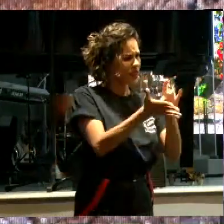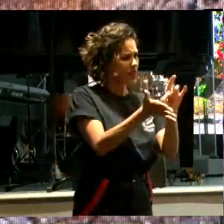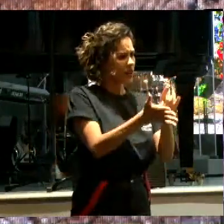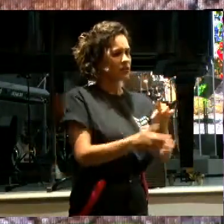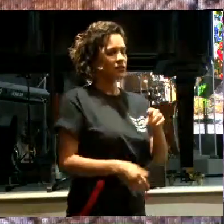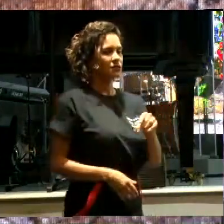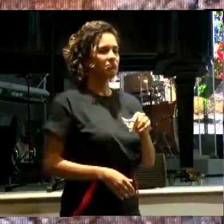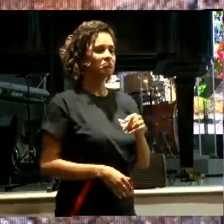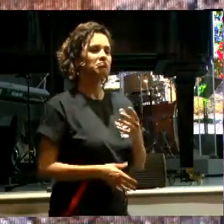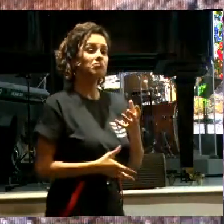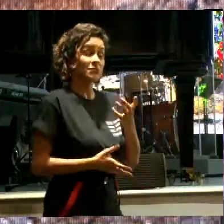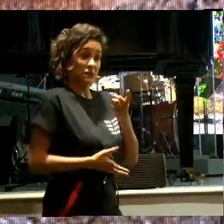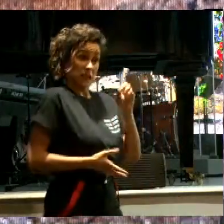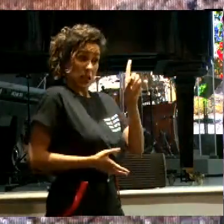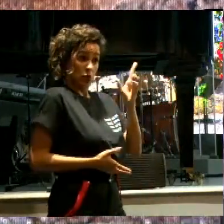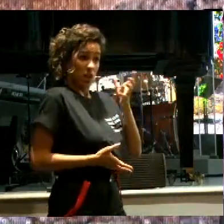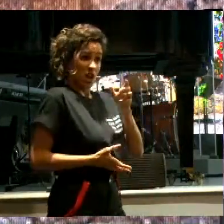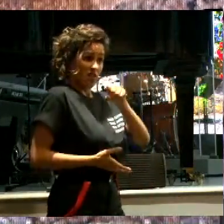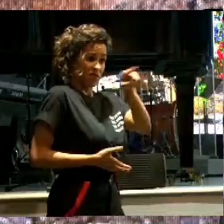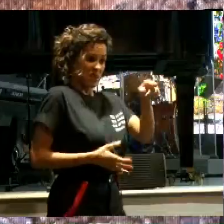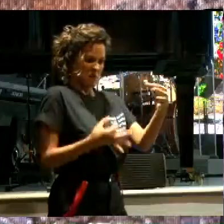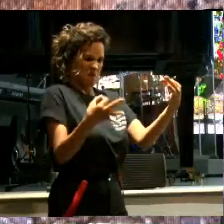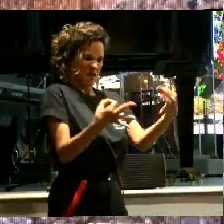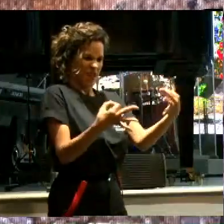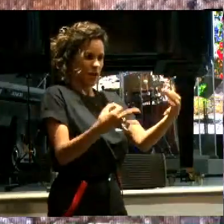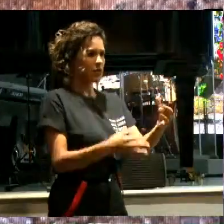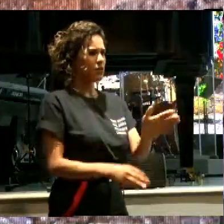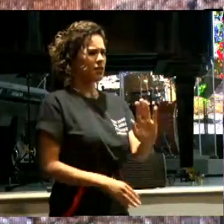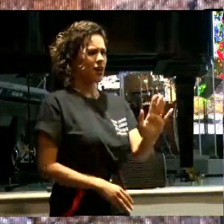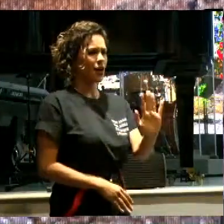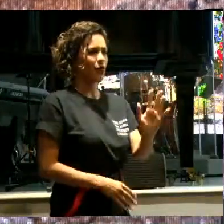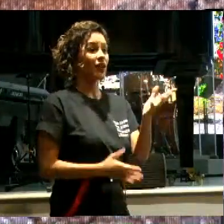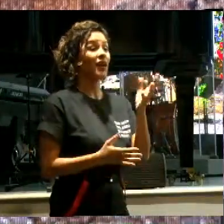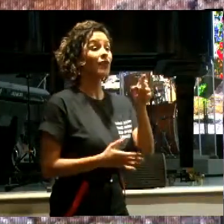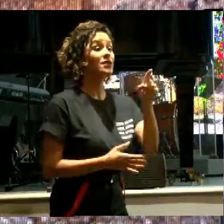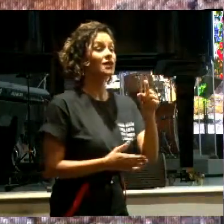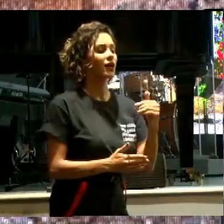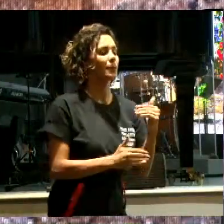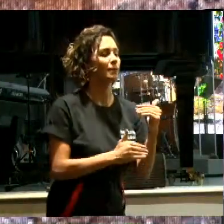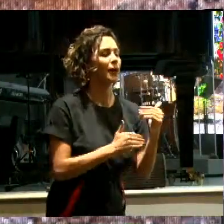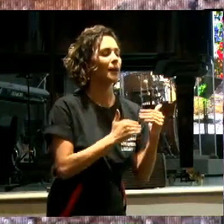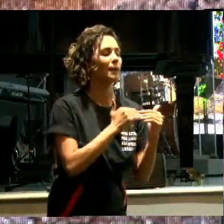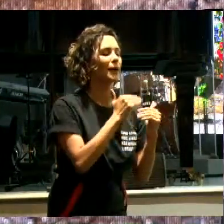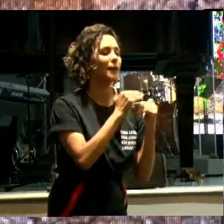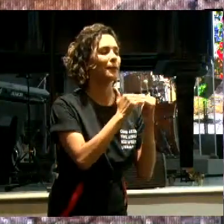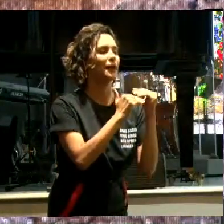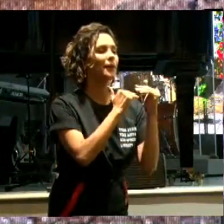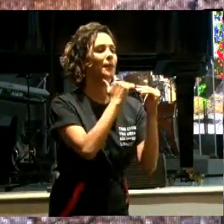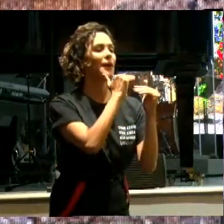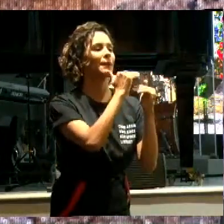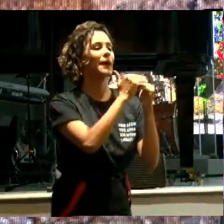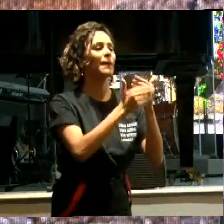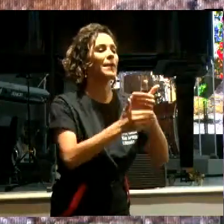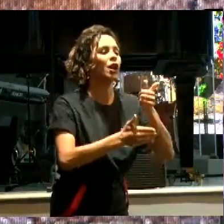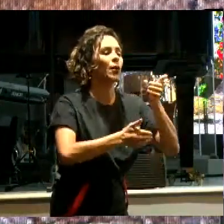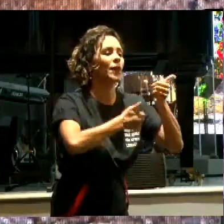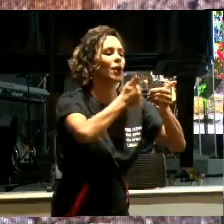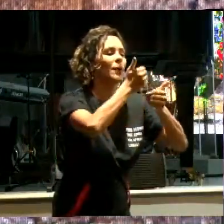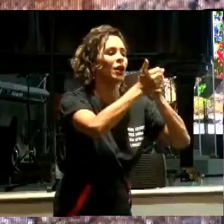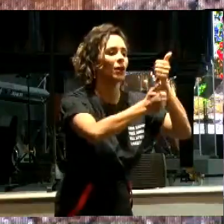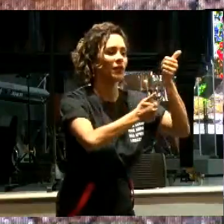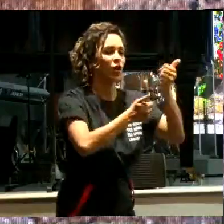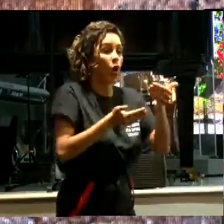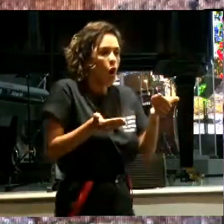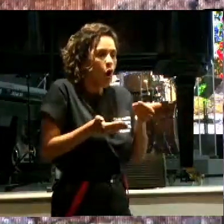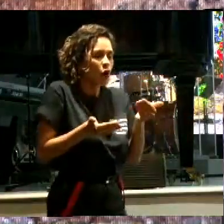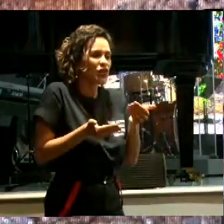um aperfeiçoamento. Ele quer que hoje você seja melhor do que você foi ontem. E amanhã você seja melhor do que